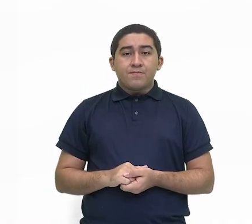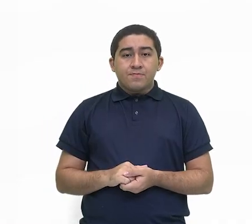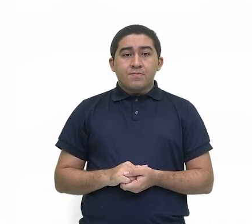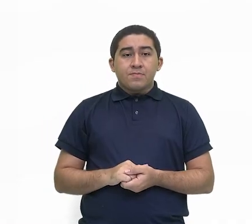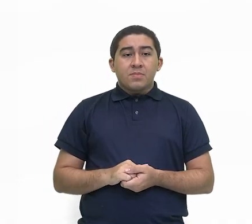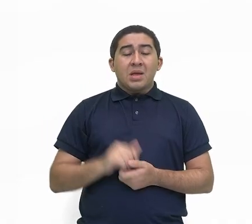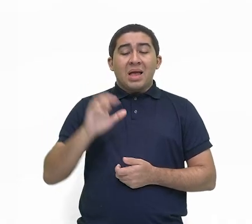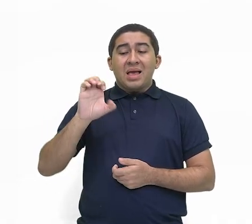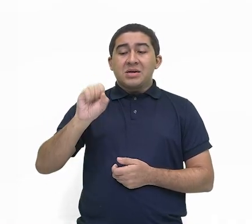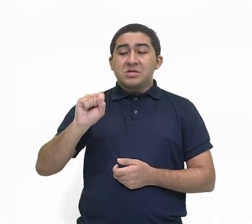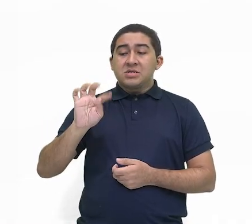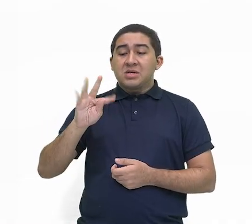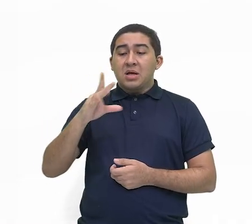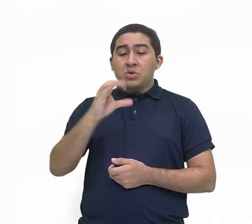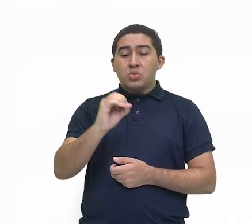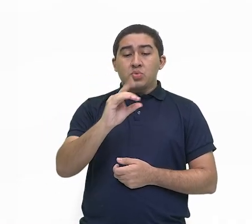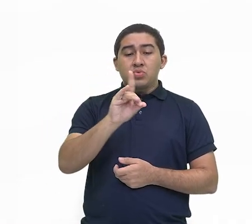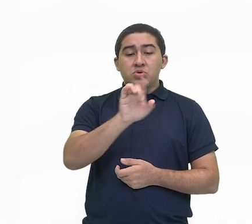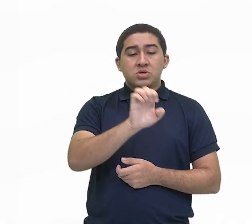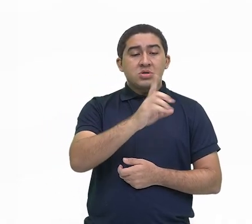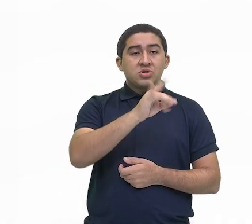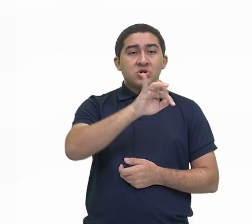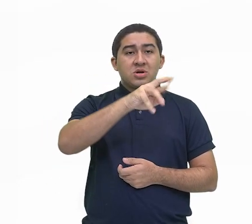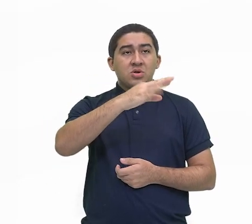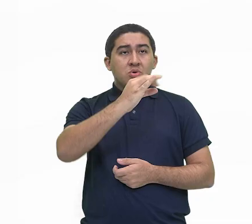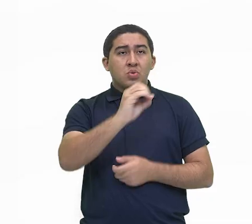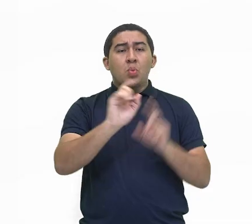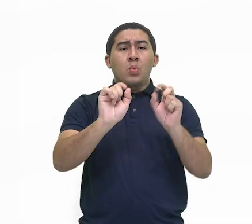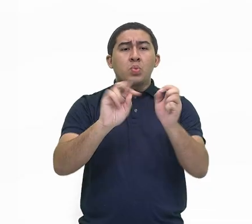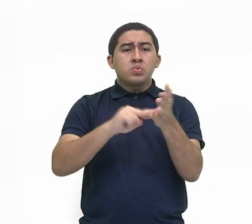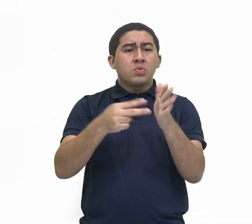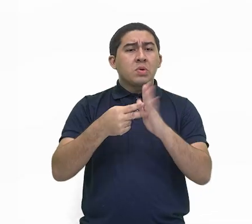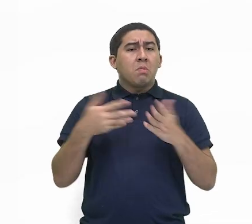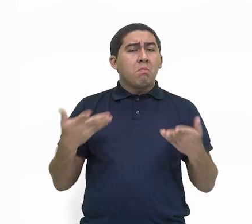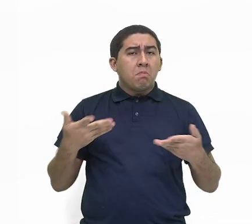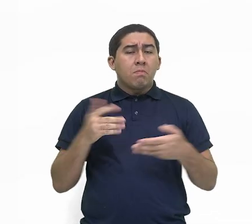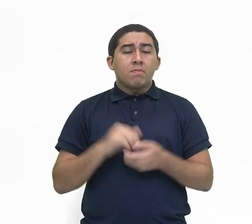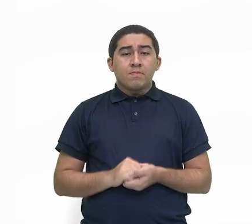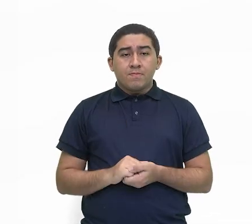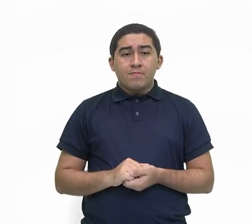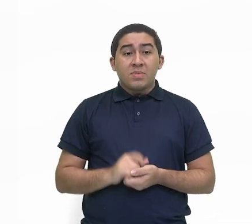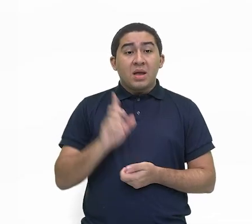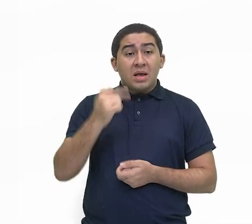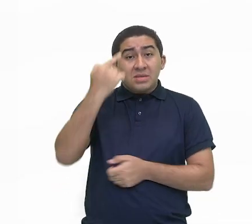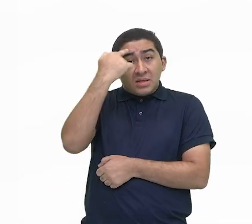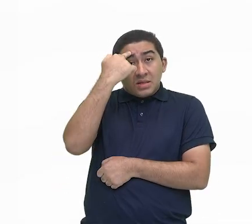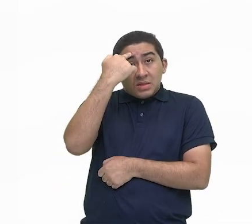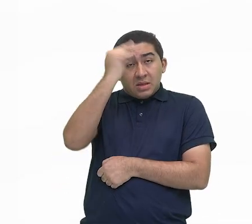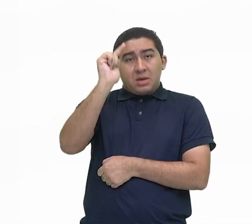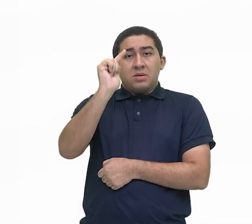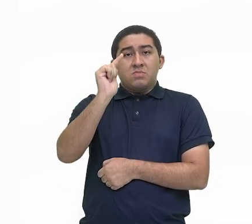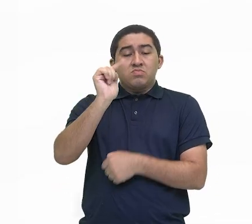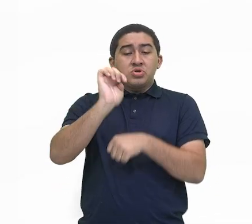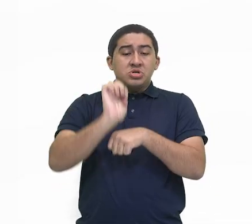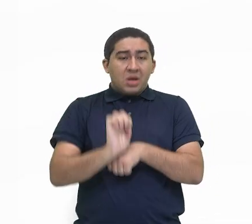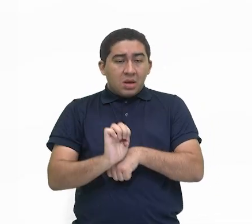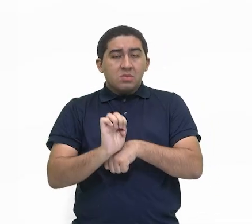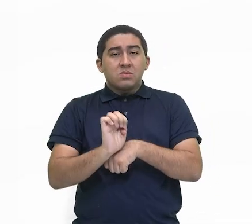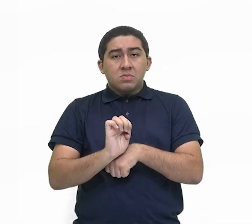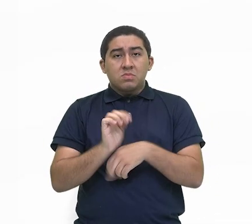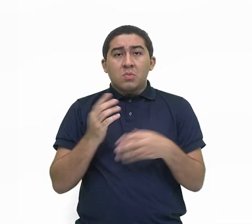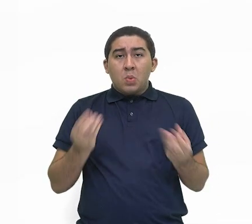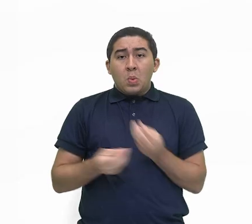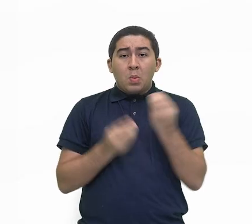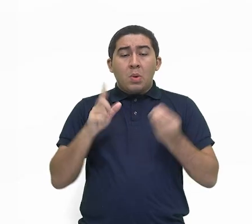de Estado de Direito. O que é isso, professor? Essa ideia de Estado de Direito. Olha